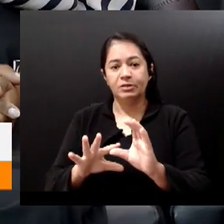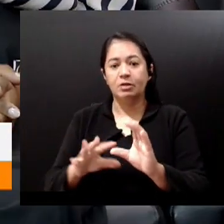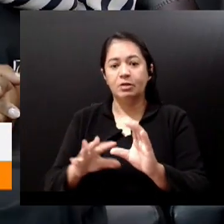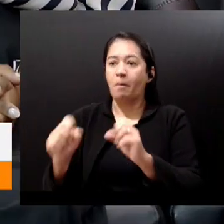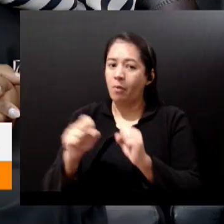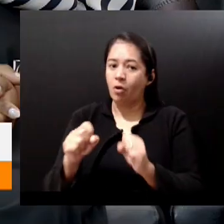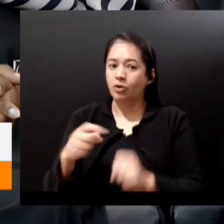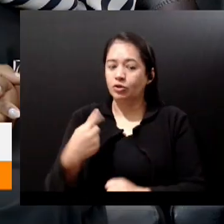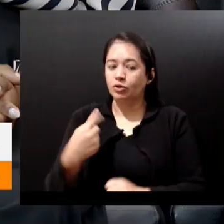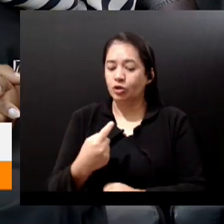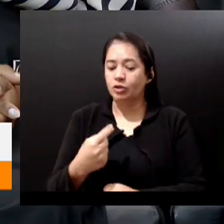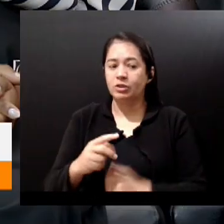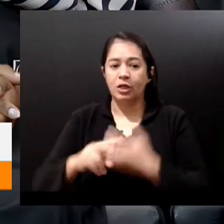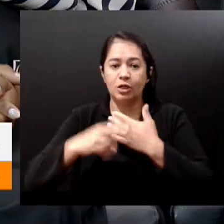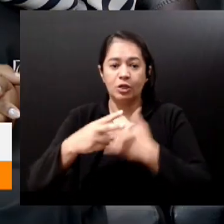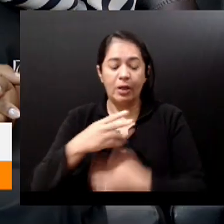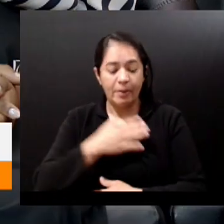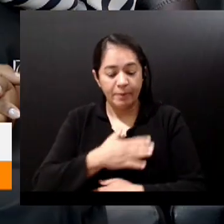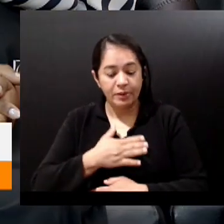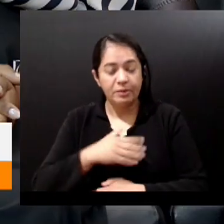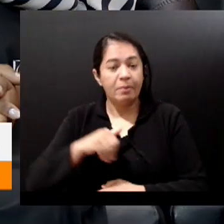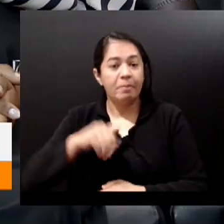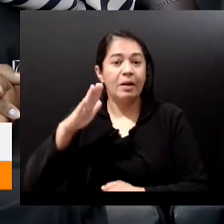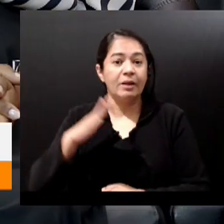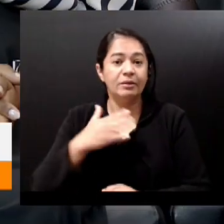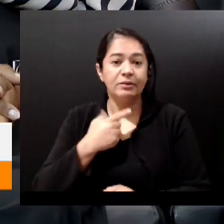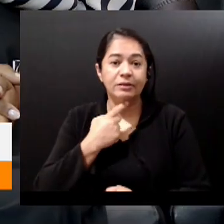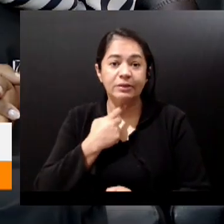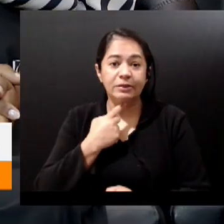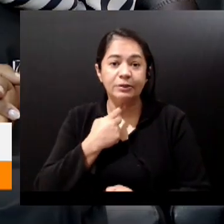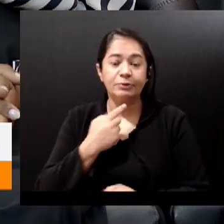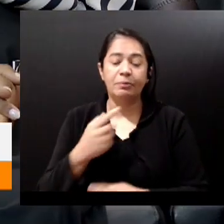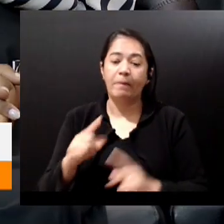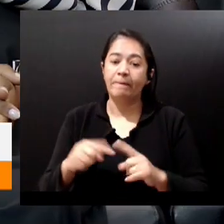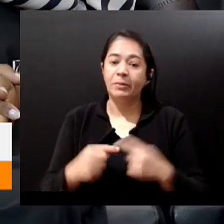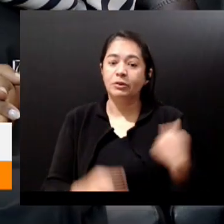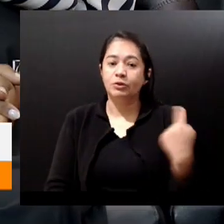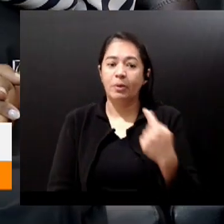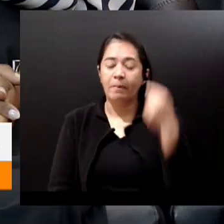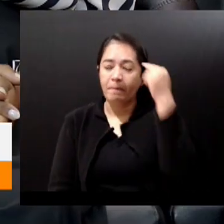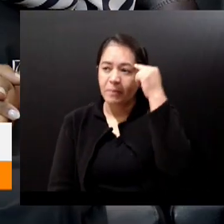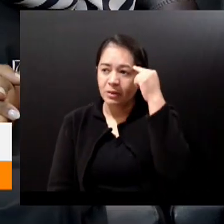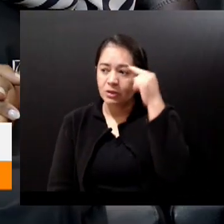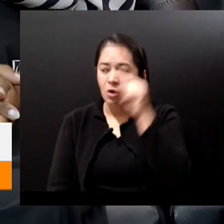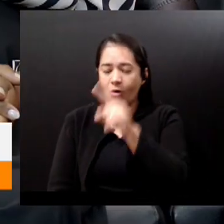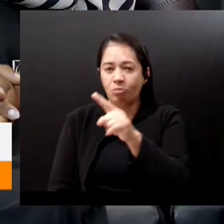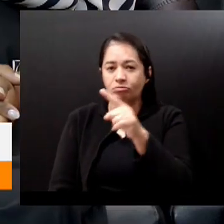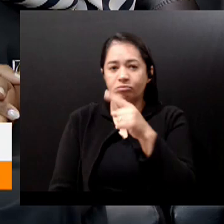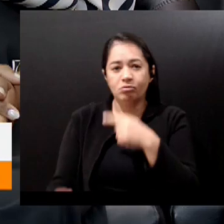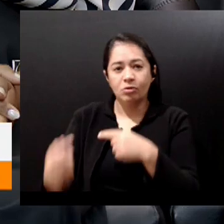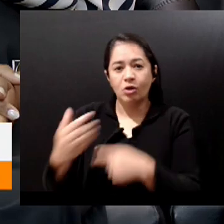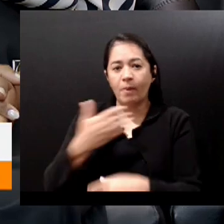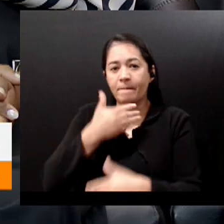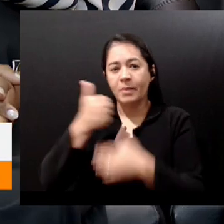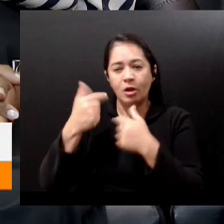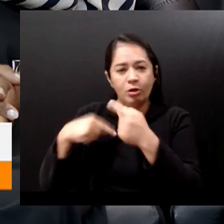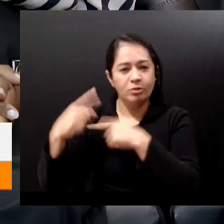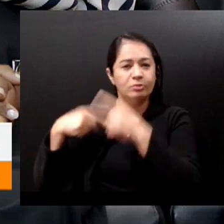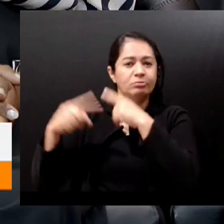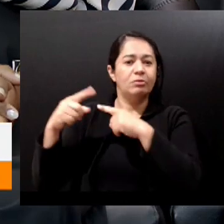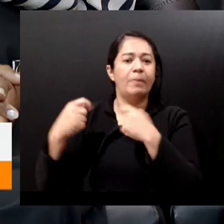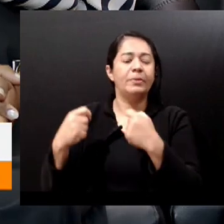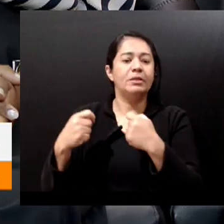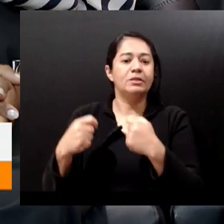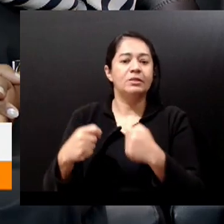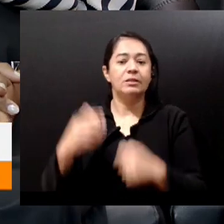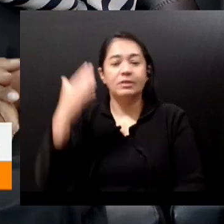mais desejo. Agora, quando a gente pensa em, olha, ela melhora o desempenho, a gente precisa entender o que nós estamos buscando. Uhum. É